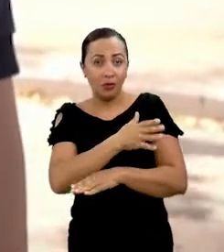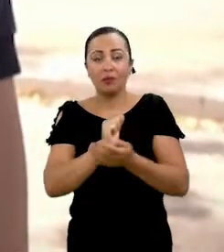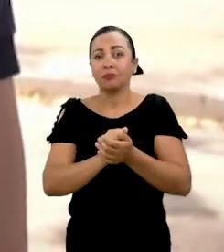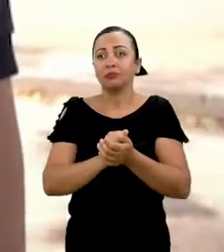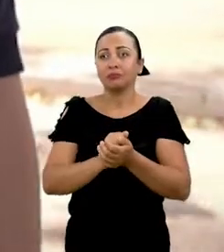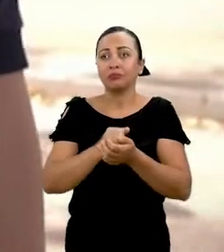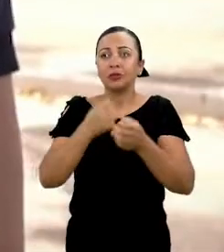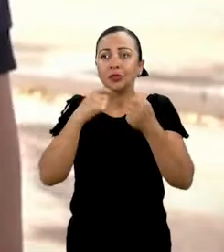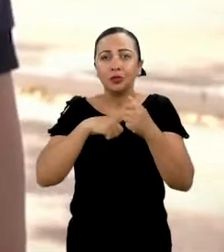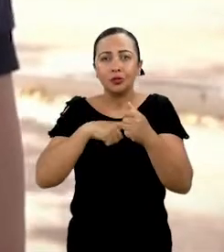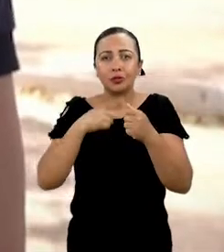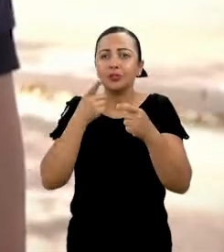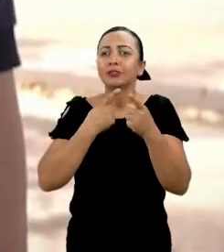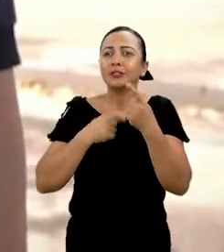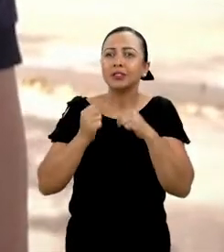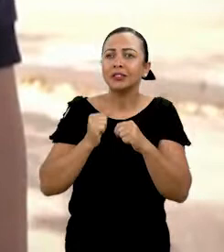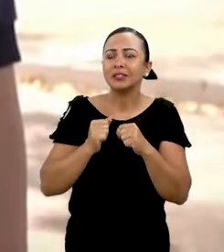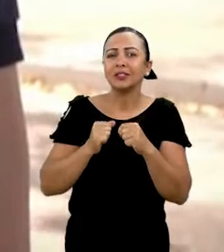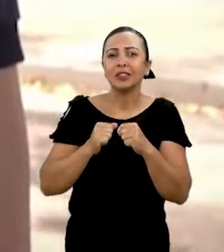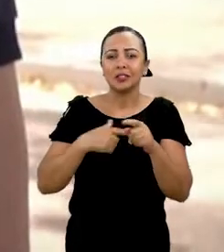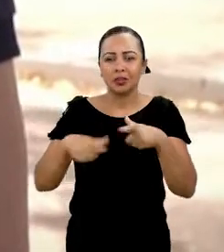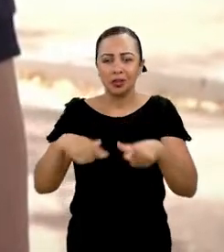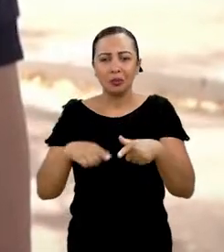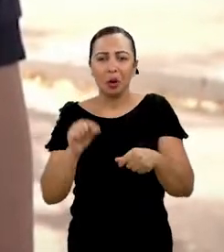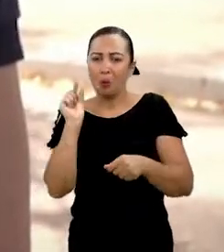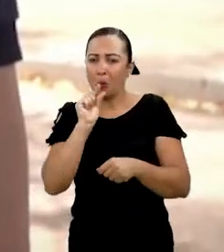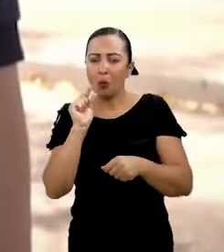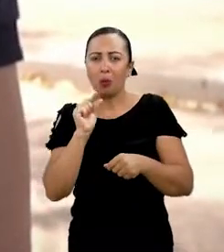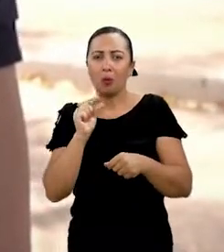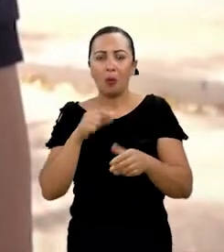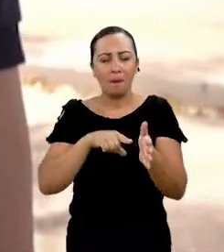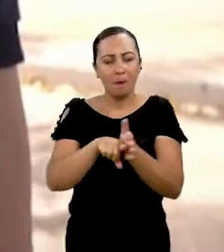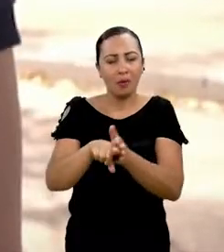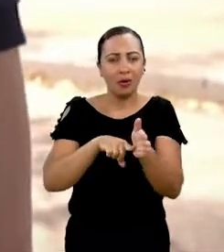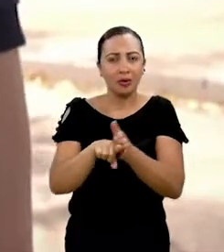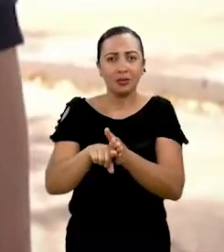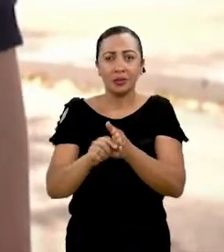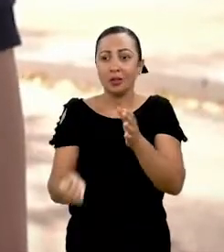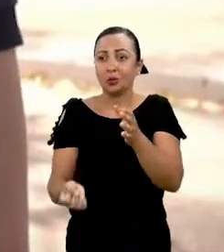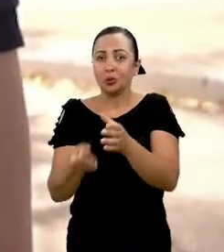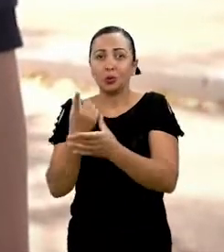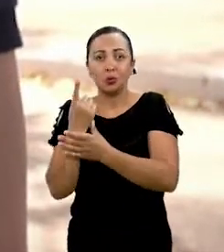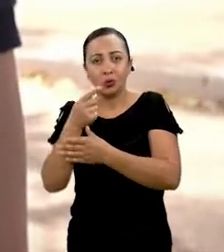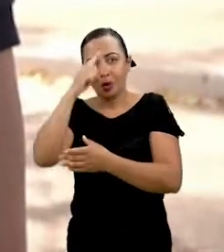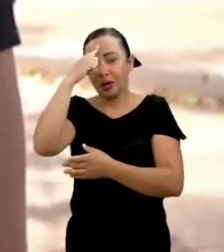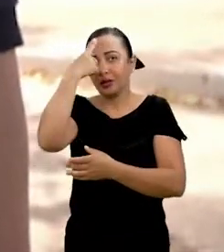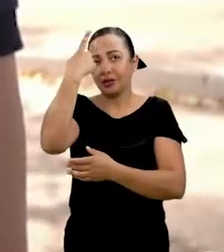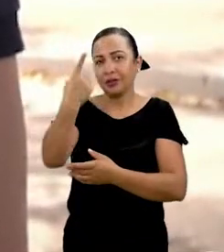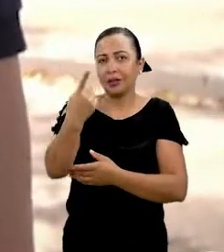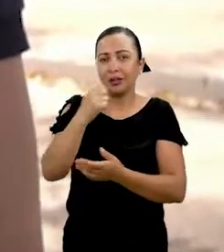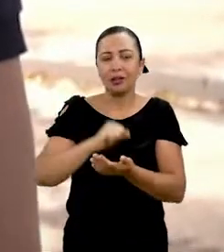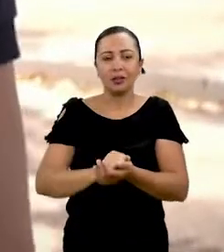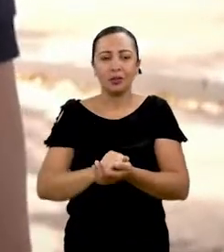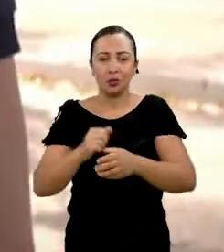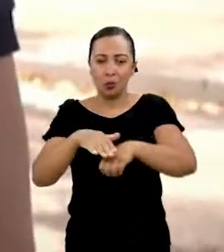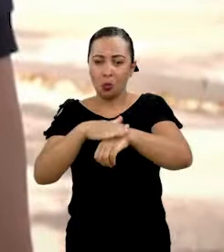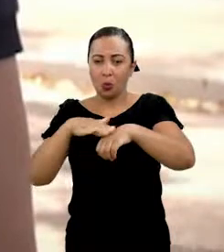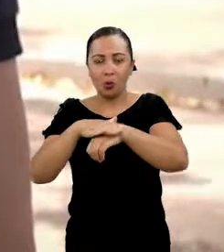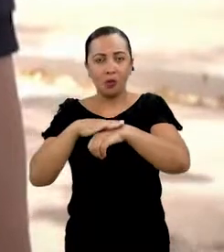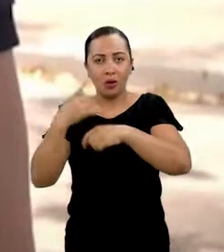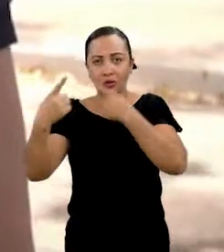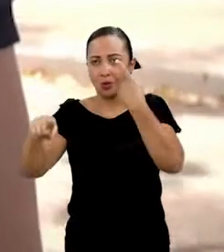IFE, eu tinha necessidade, né? Então eu trabalhei um tempo com pesquisa e surgiu a ideia, né,